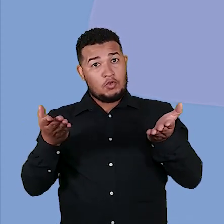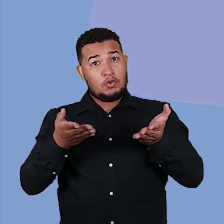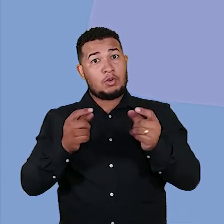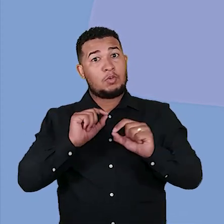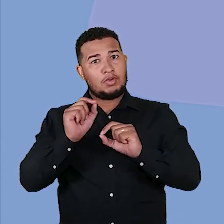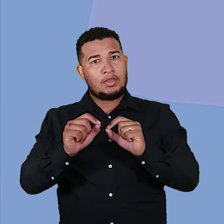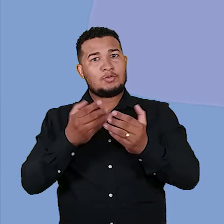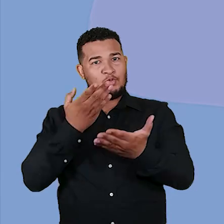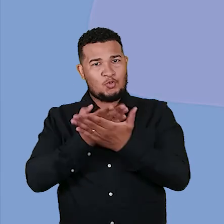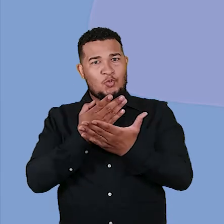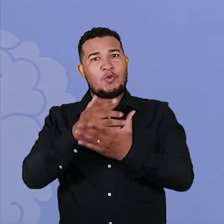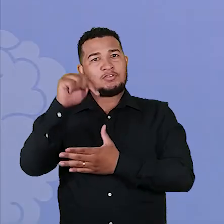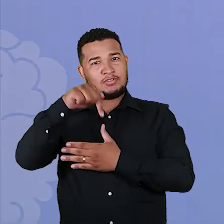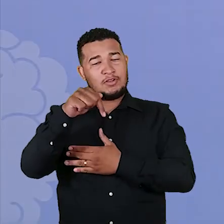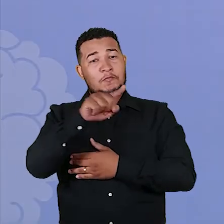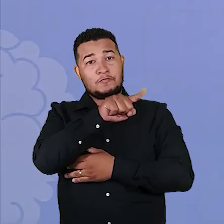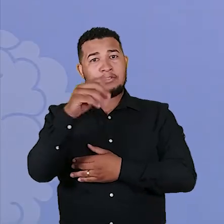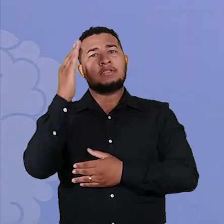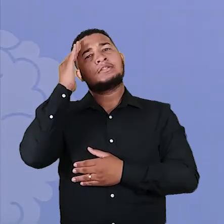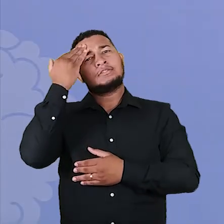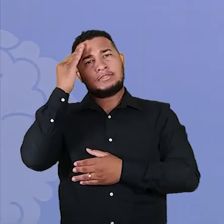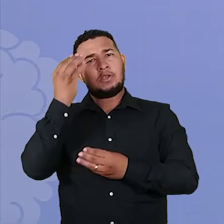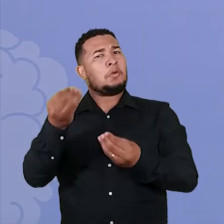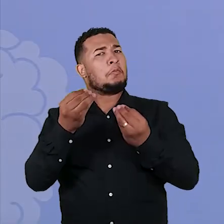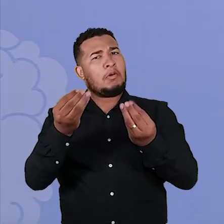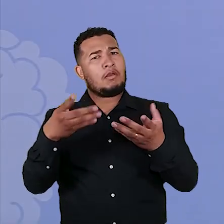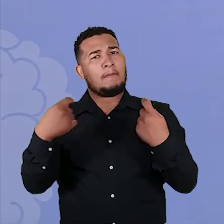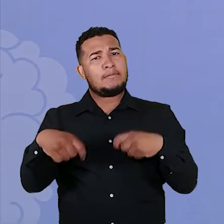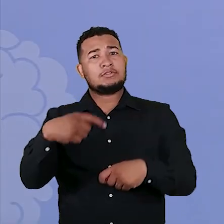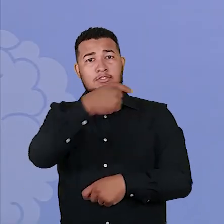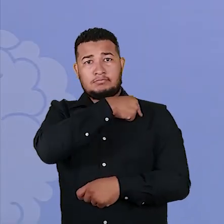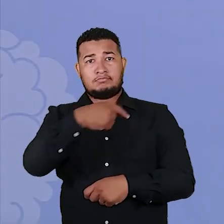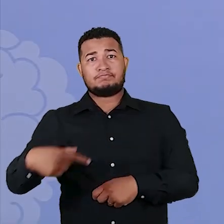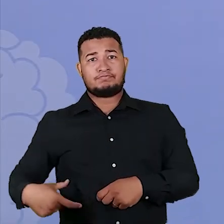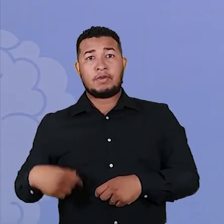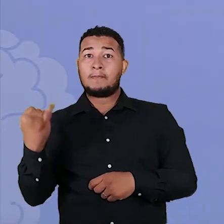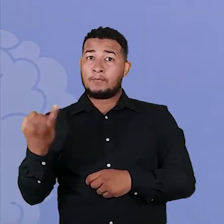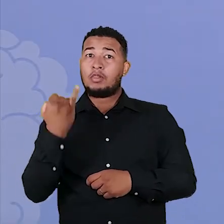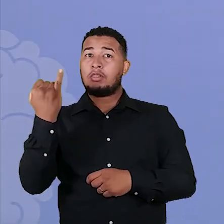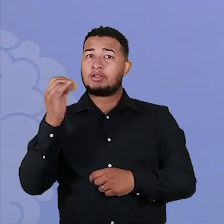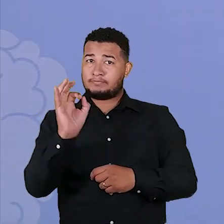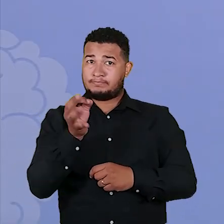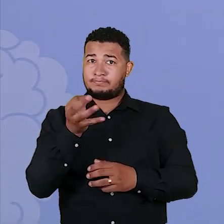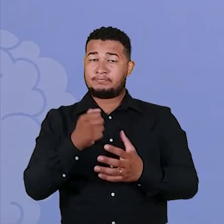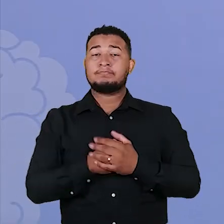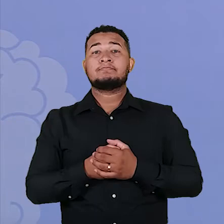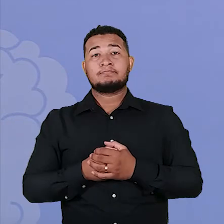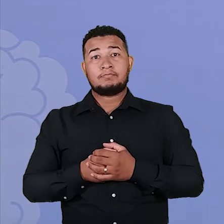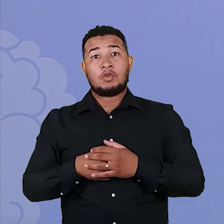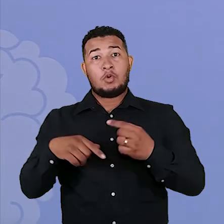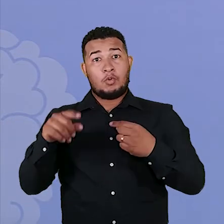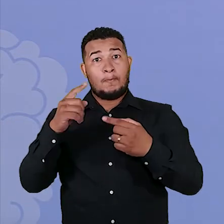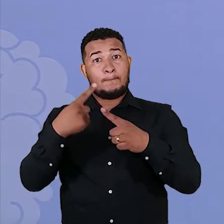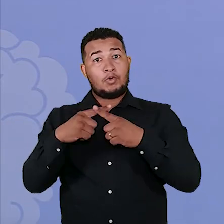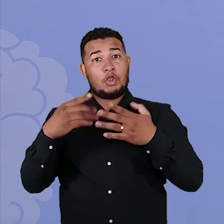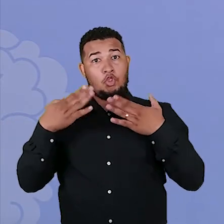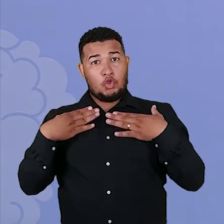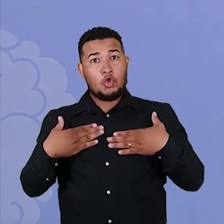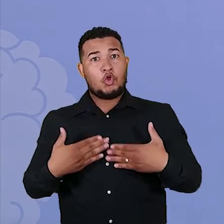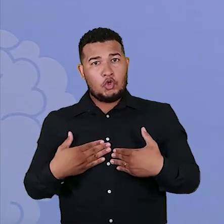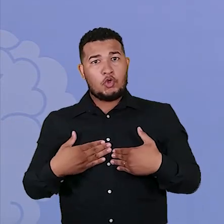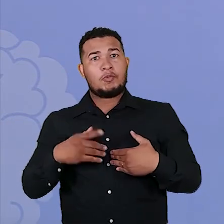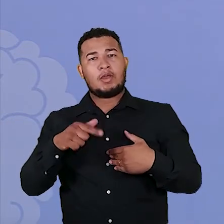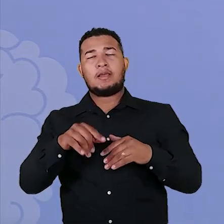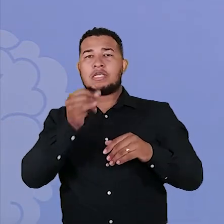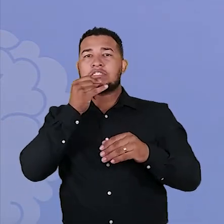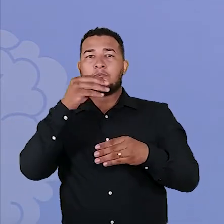Gente, agora, com essa aula, vocês entenderam o porquê que o cinto de segurança é importante, não entenderam? Então, o